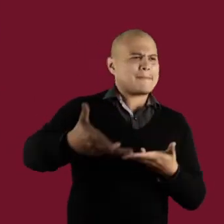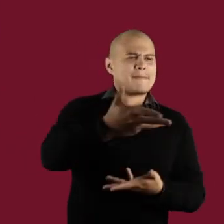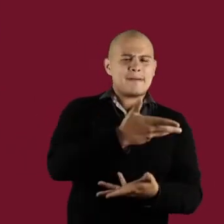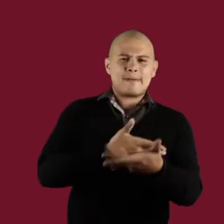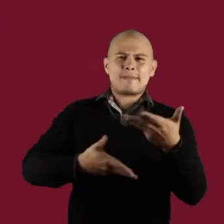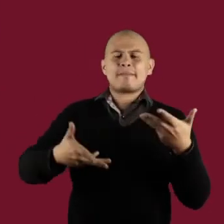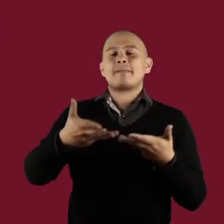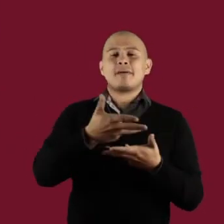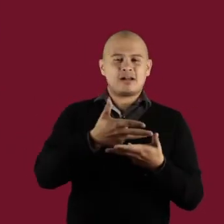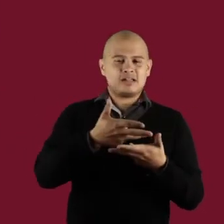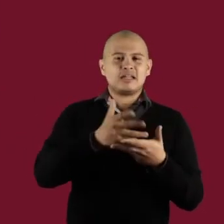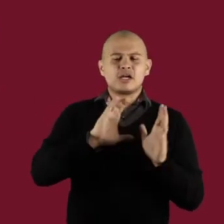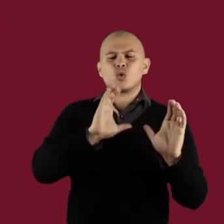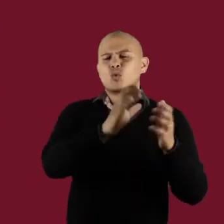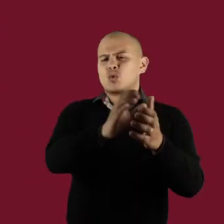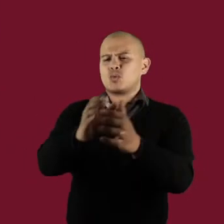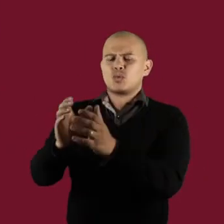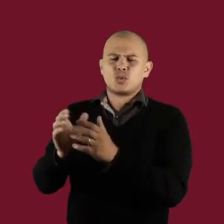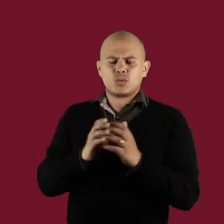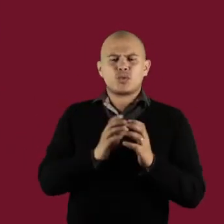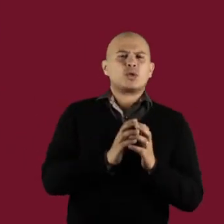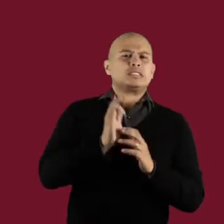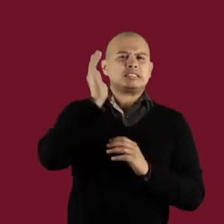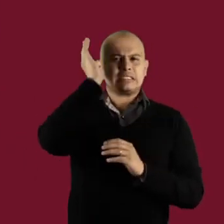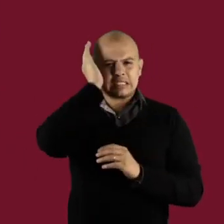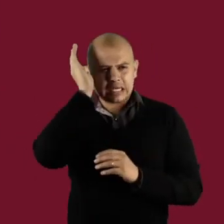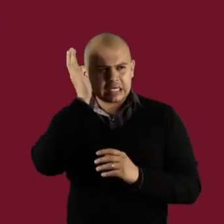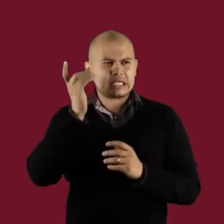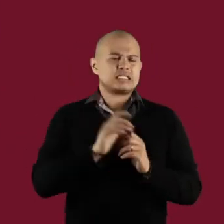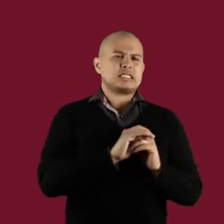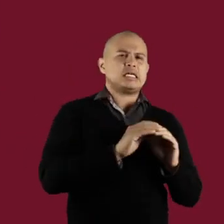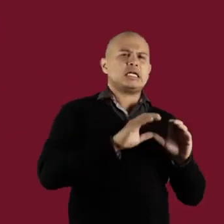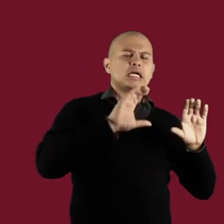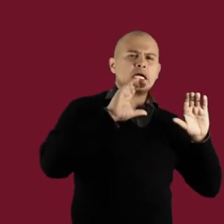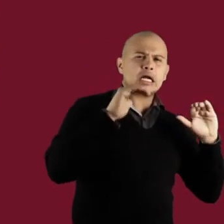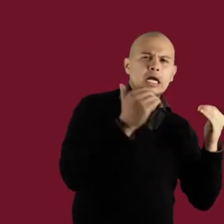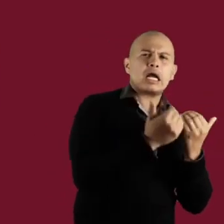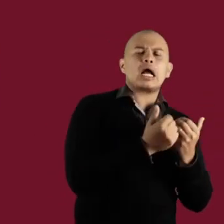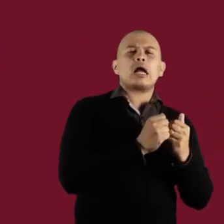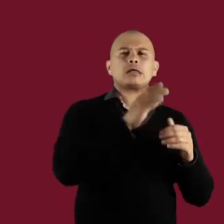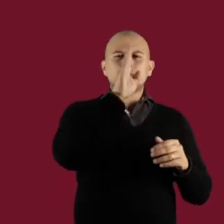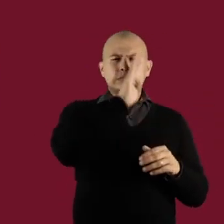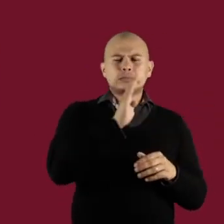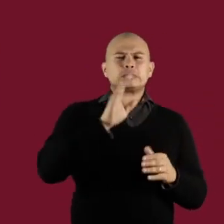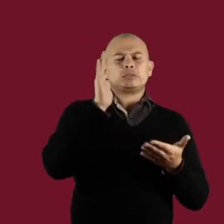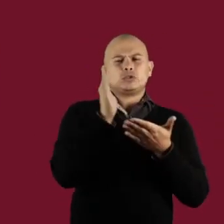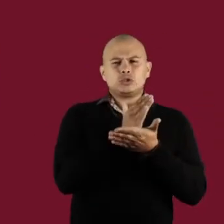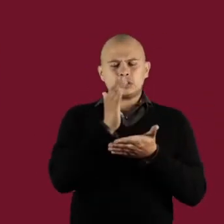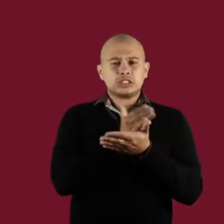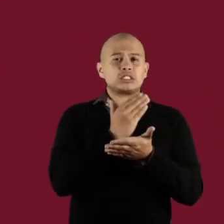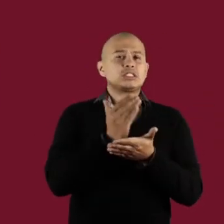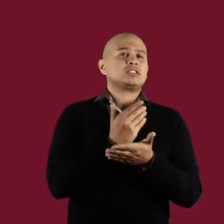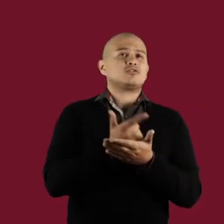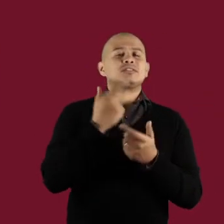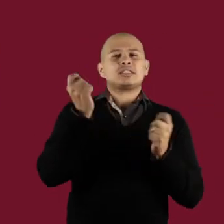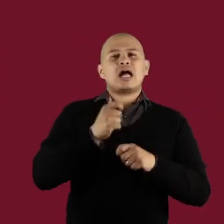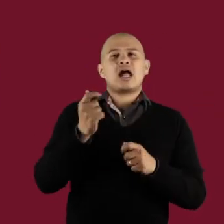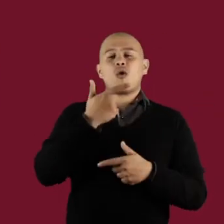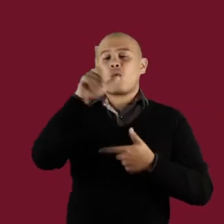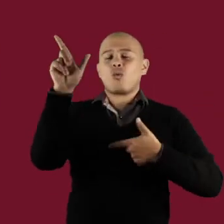entidades, entre ONU News, SESC, Câmara Brasileira do Livro, que nós possamos fazer outras ações conjuntamente. Será um grande